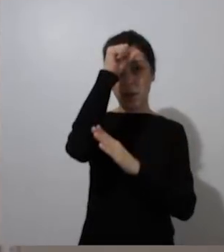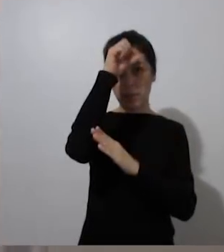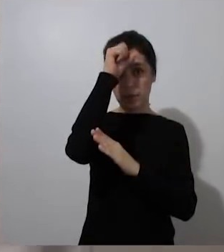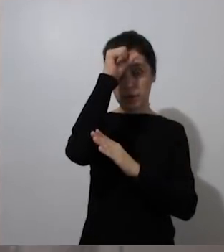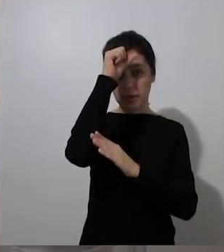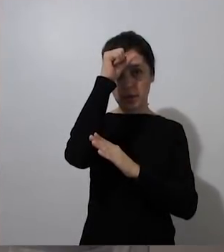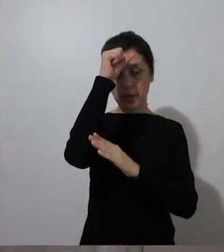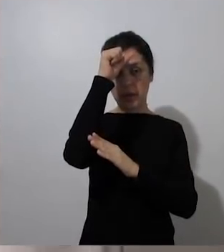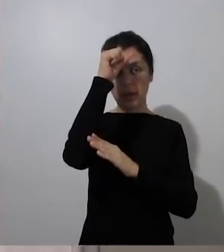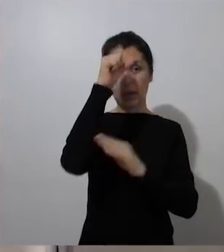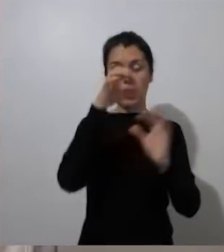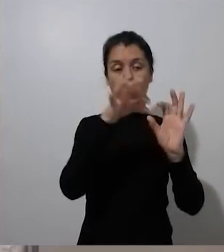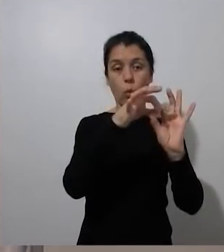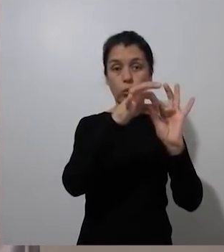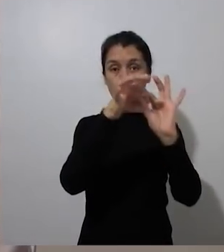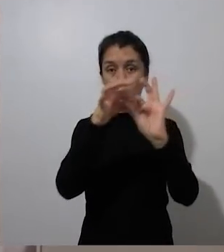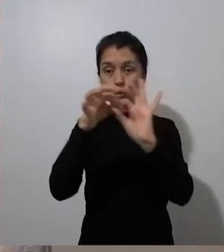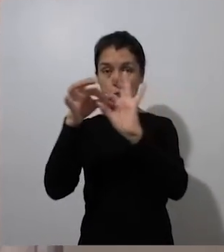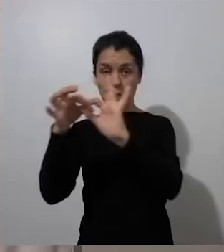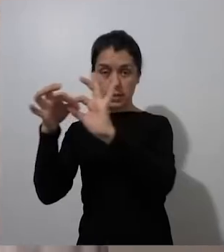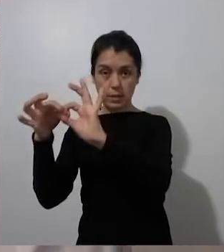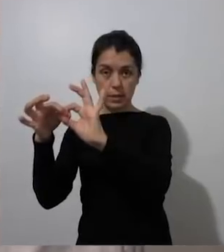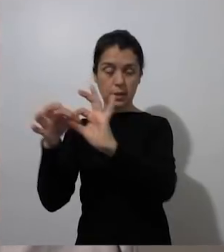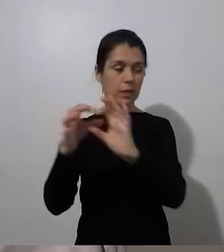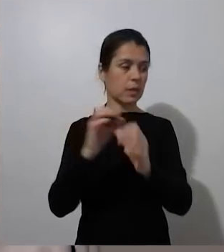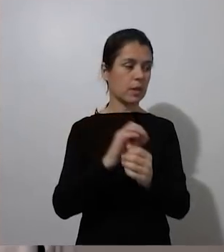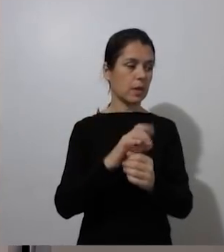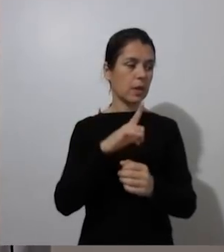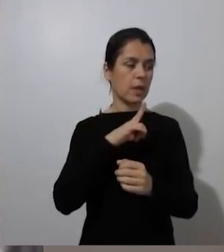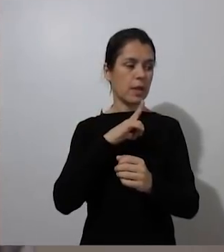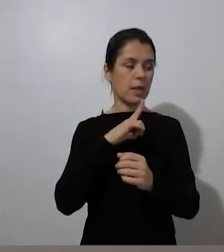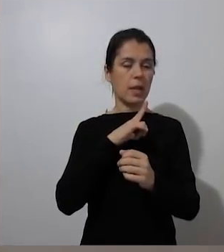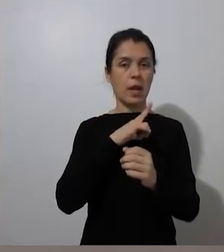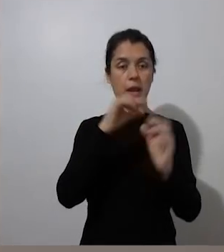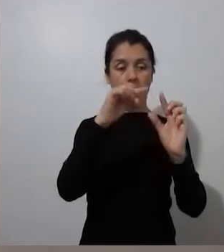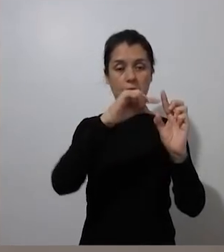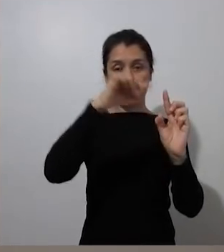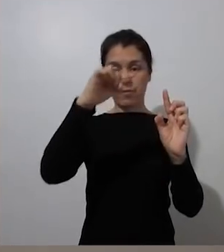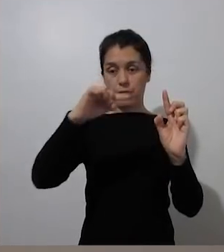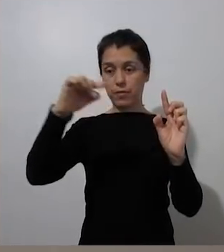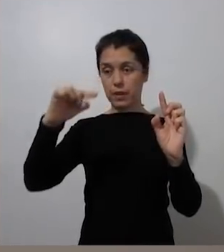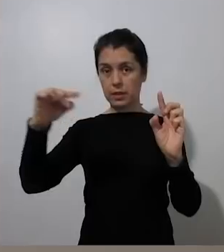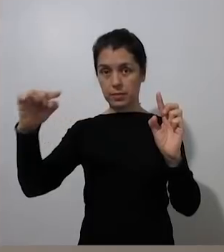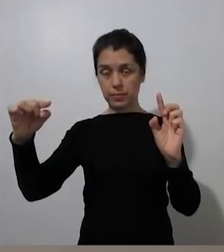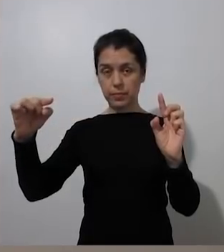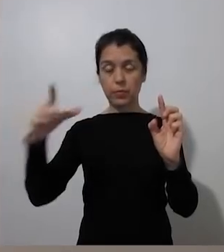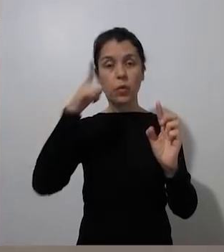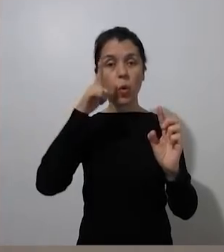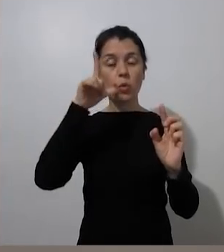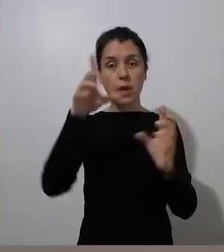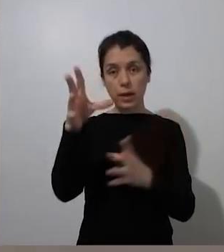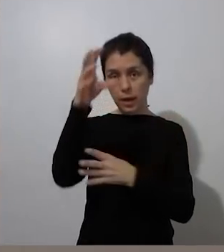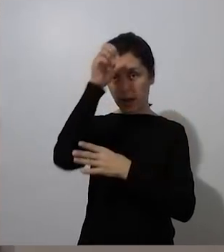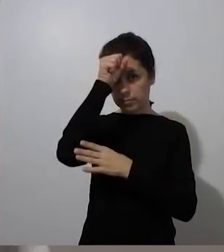Nós vamos aprender que o CERT é o transportador que retraz o neurotransmissor da fenda para o